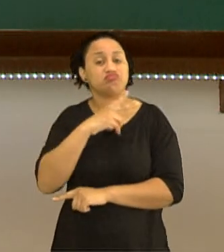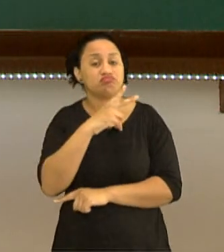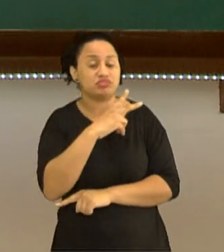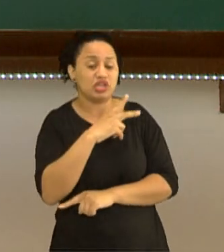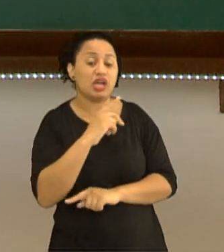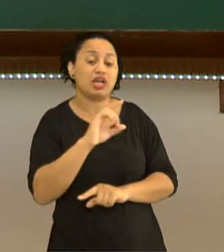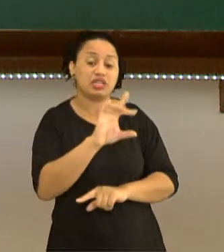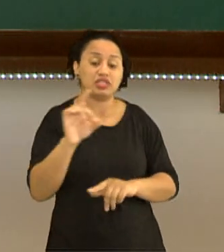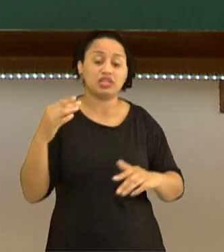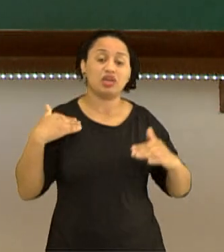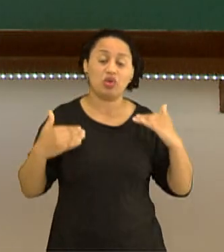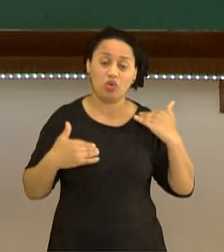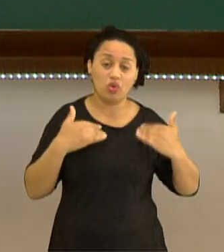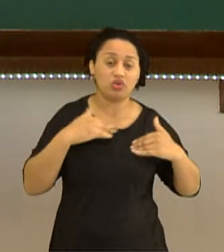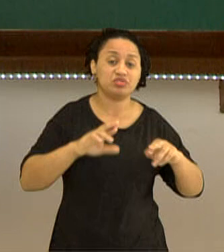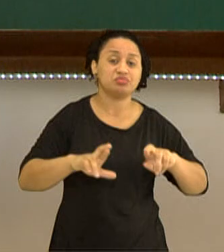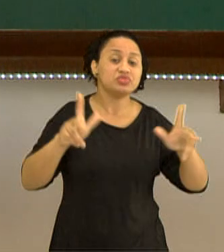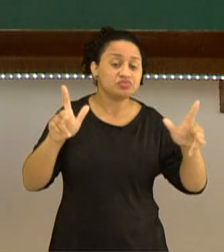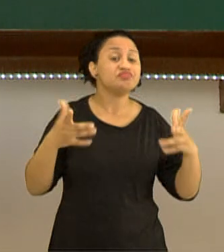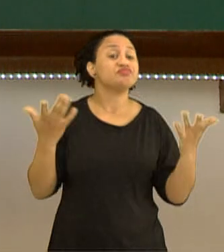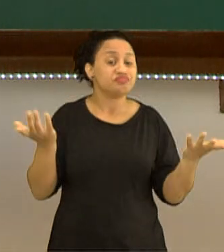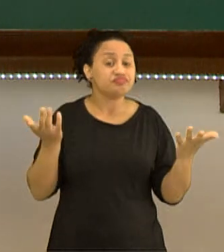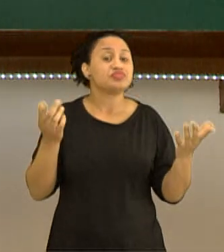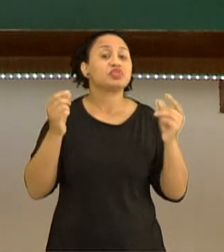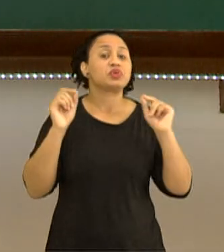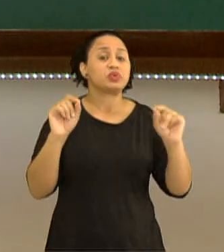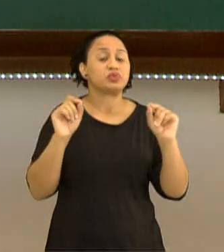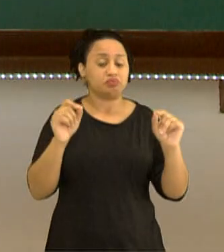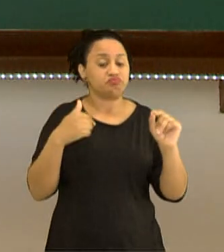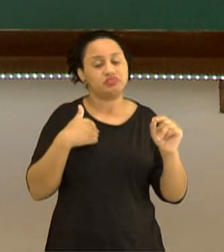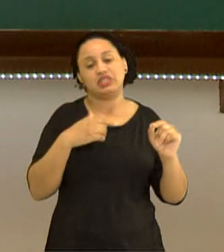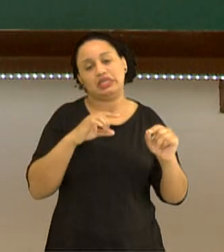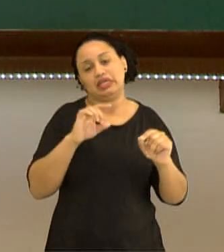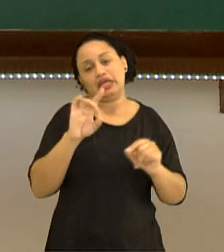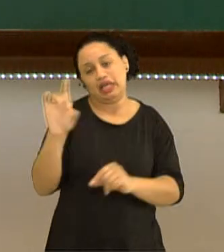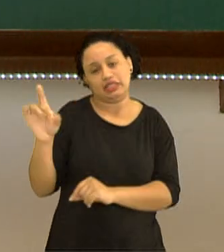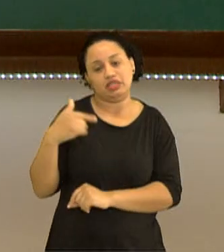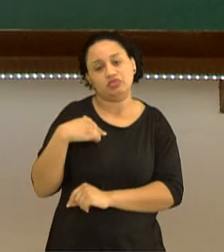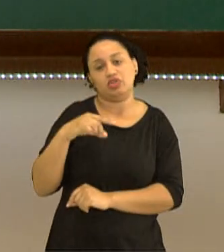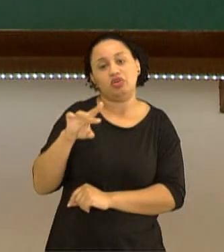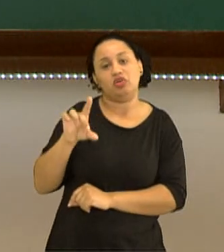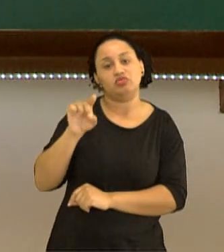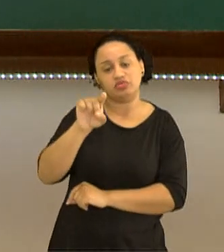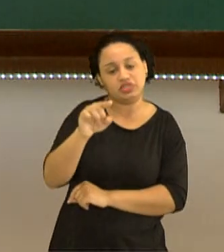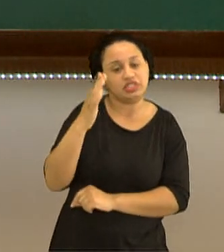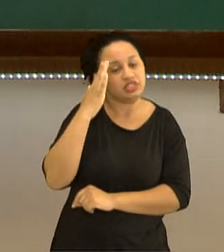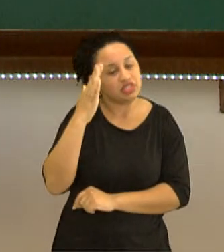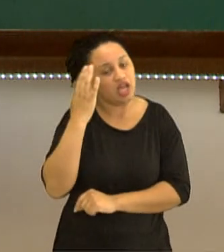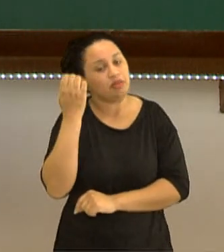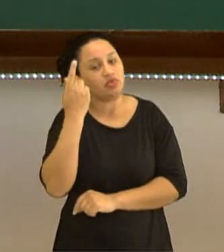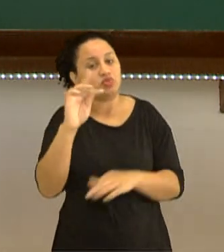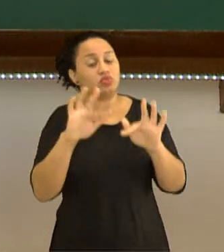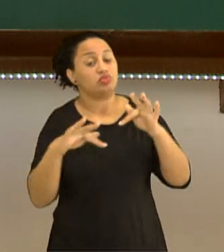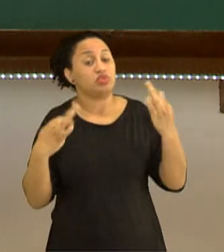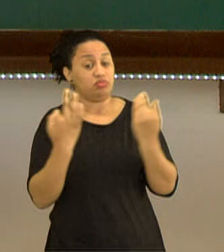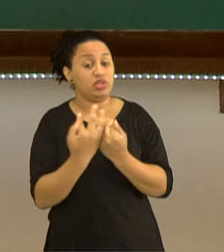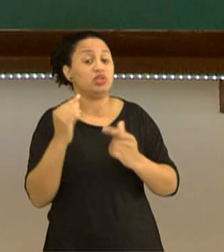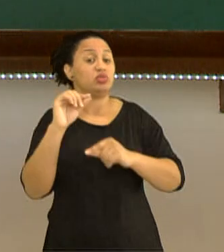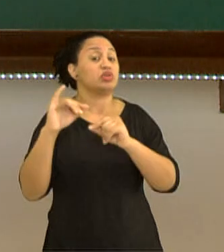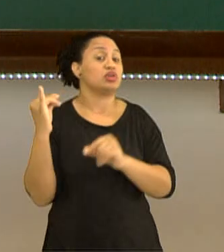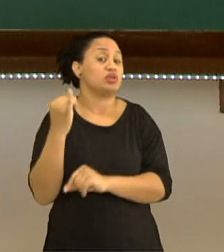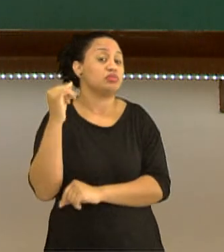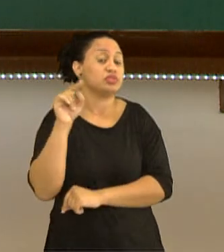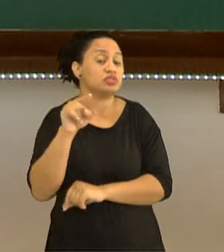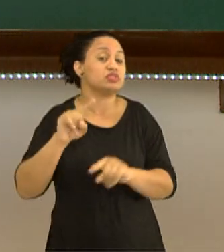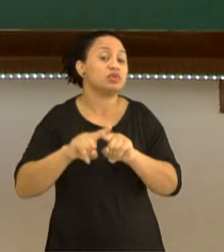é um corpo, e nesse sentido, claro, só você vai saber, sua família, aquilo que é importante para você, mas em último